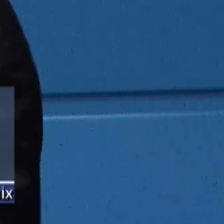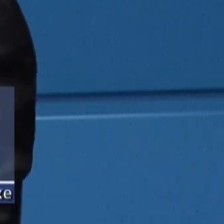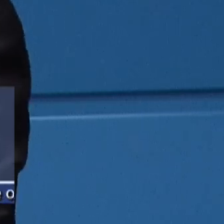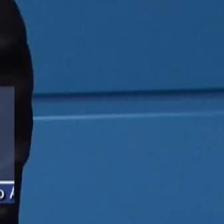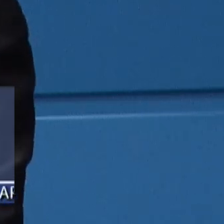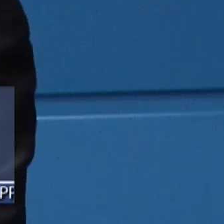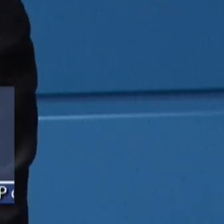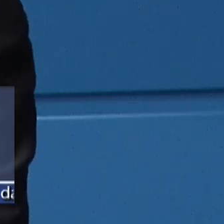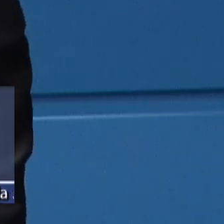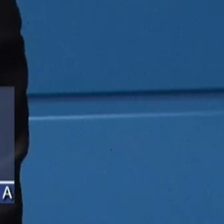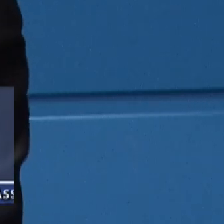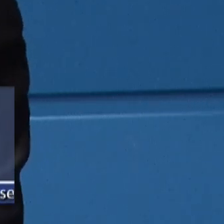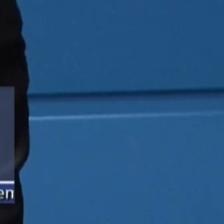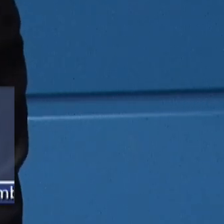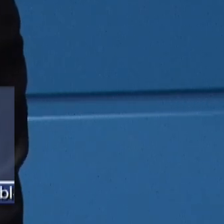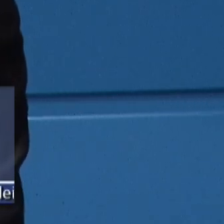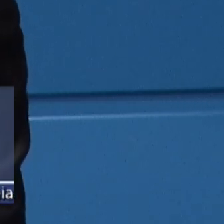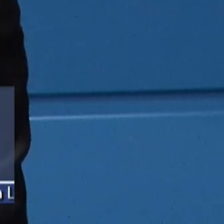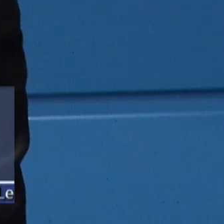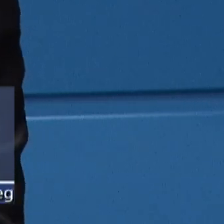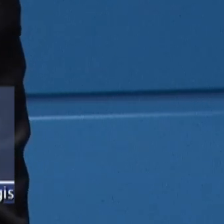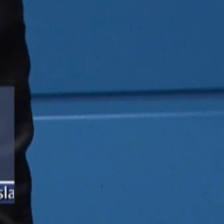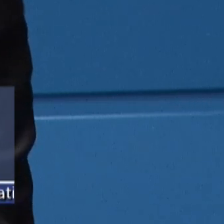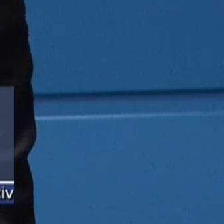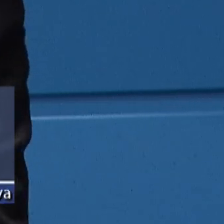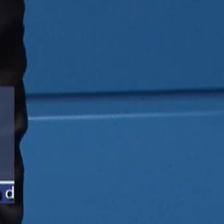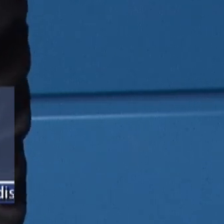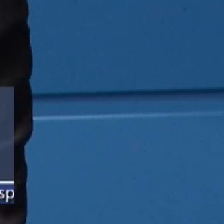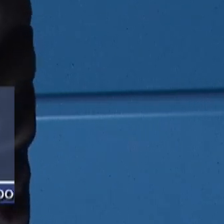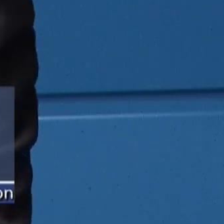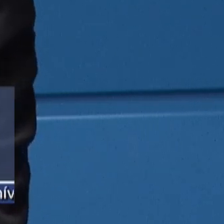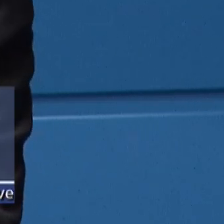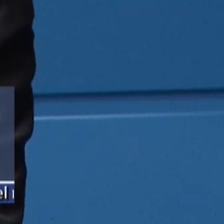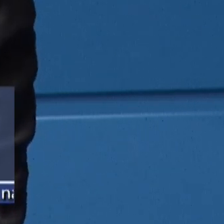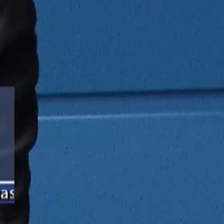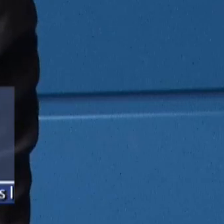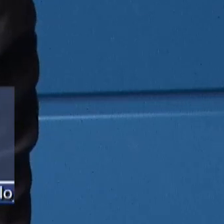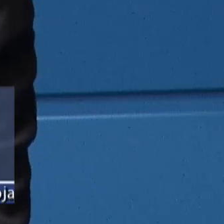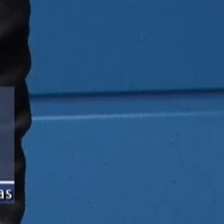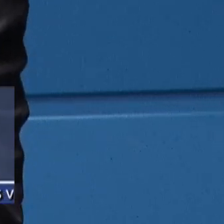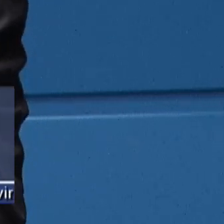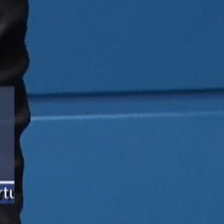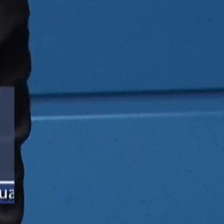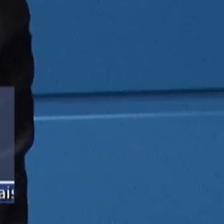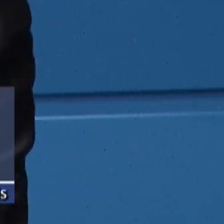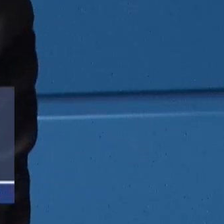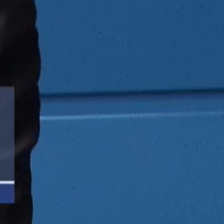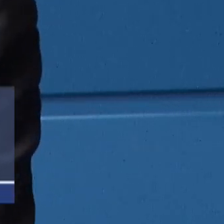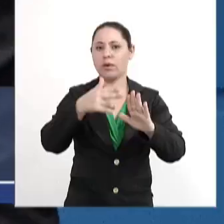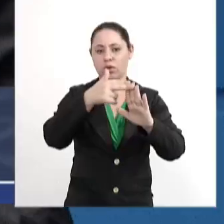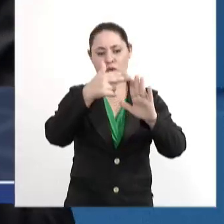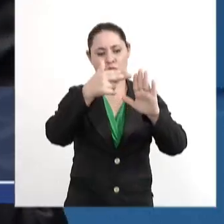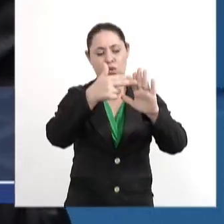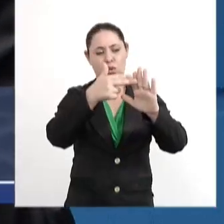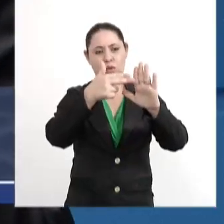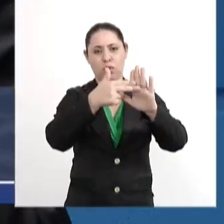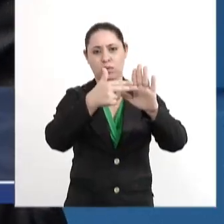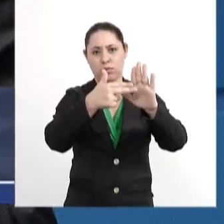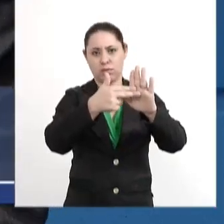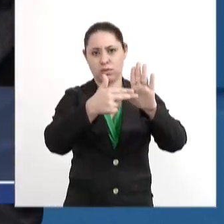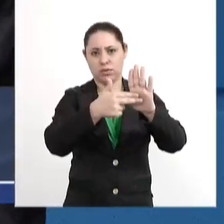necessário. Abre esse espaço para que, quando nós estivermos discutindo sobre normas